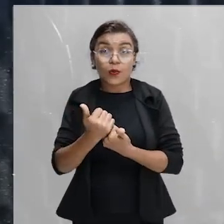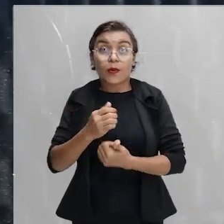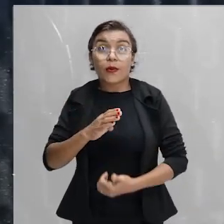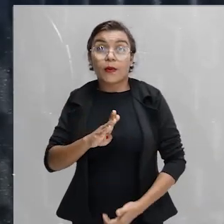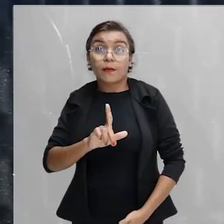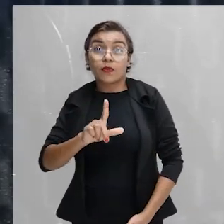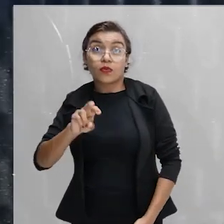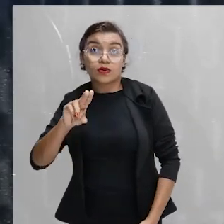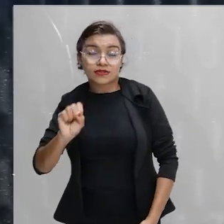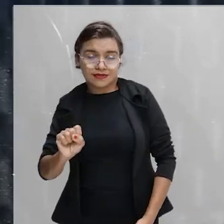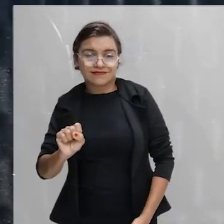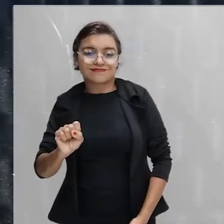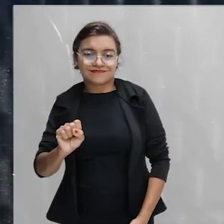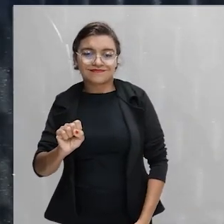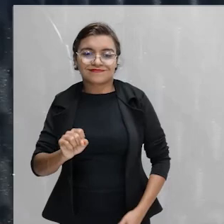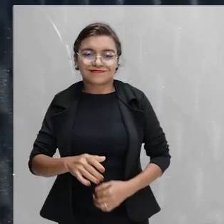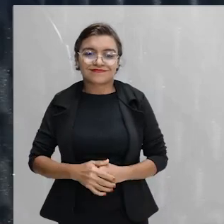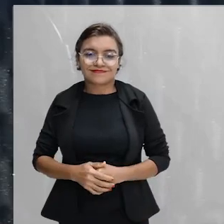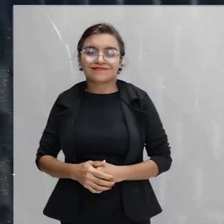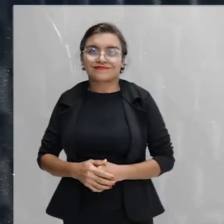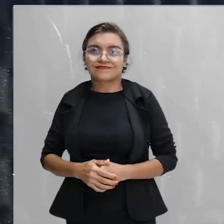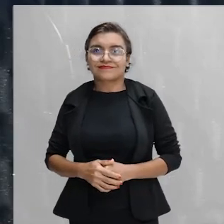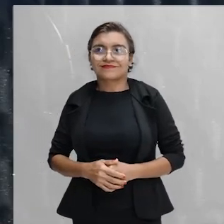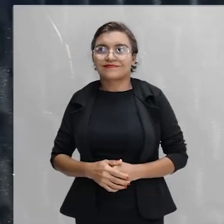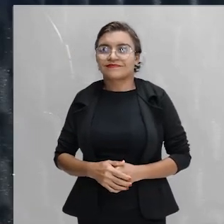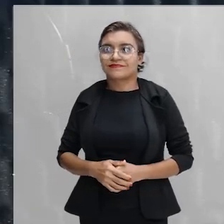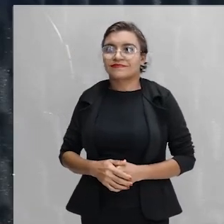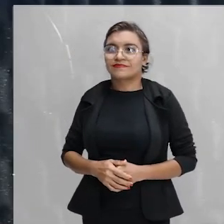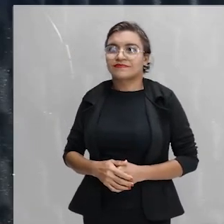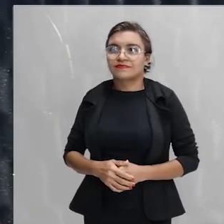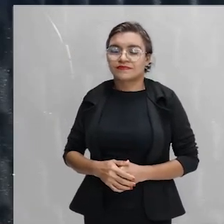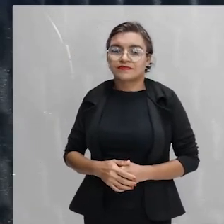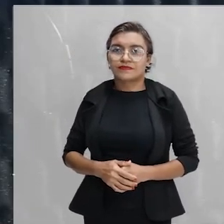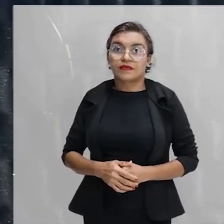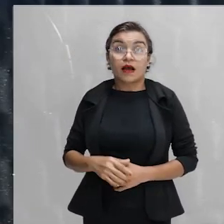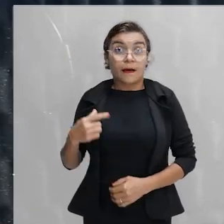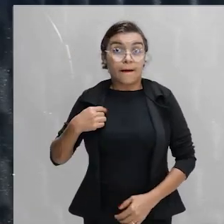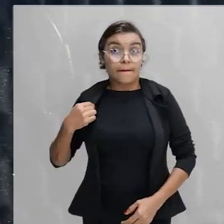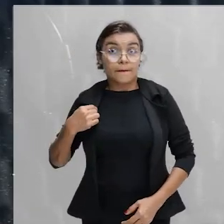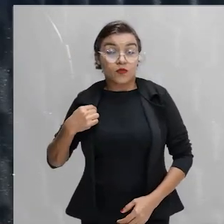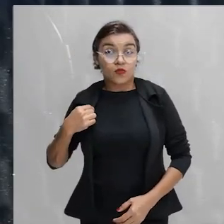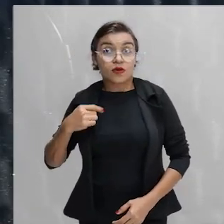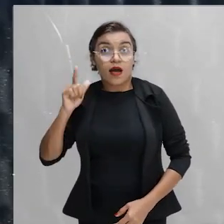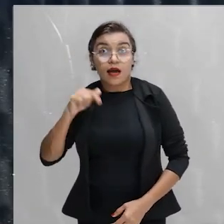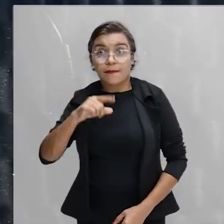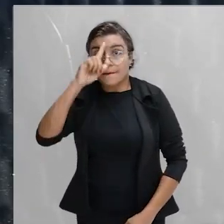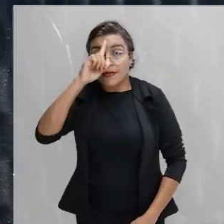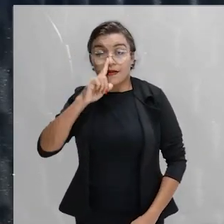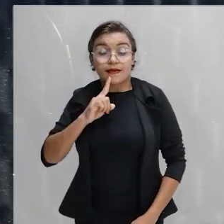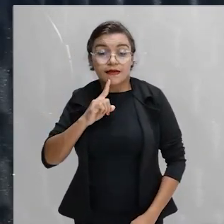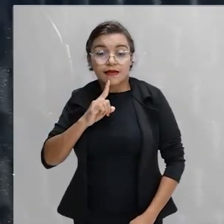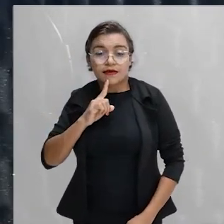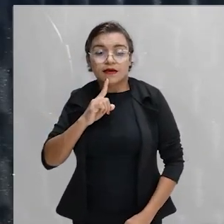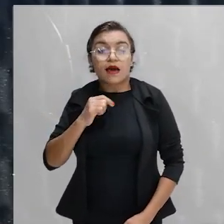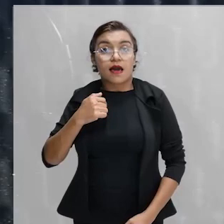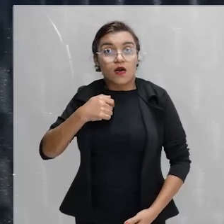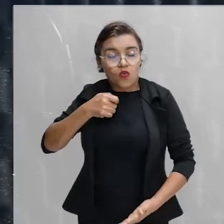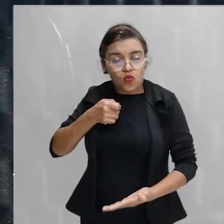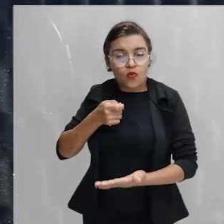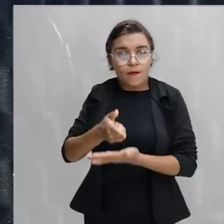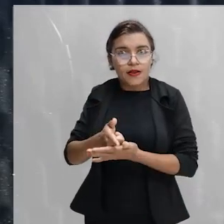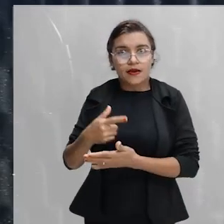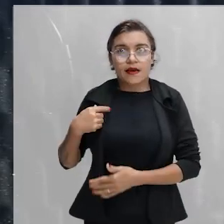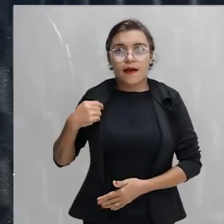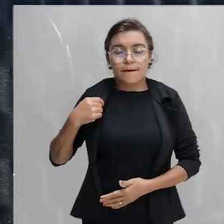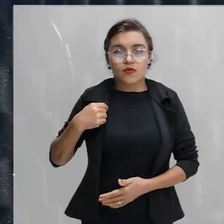blusa. Tá? A blusa é amarela. Entendeu? Eu comprei a